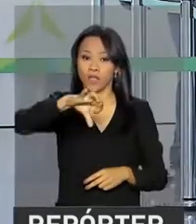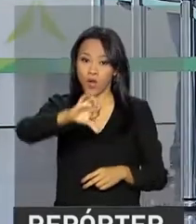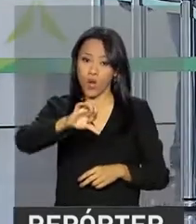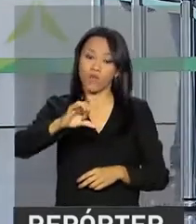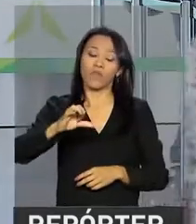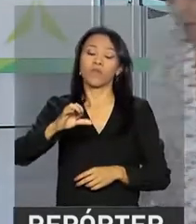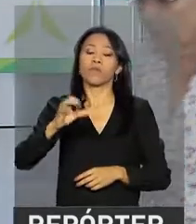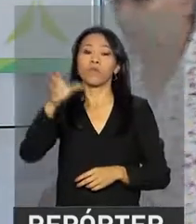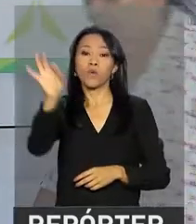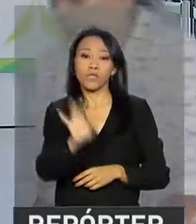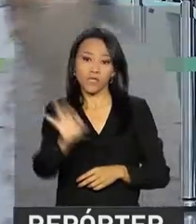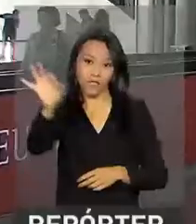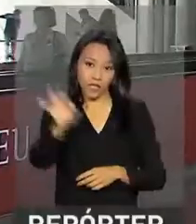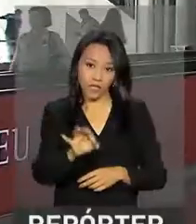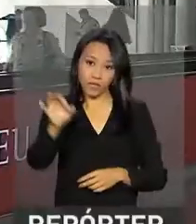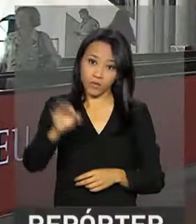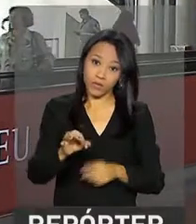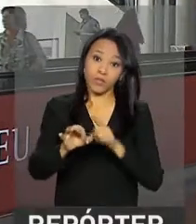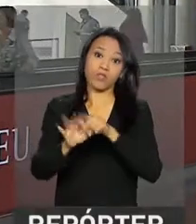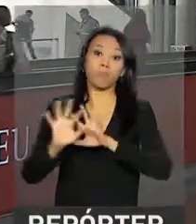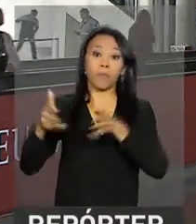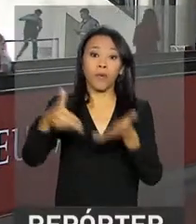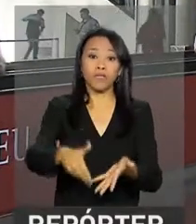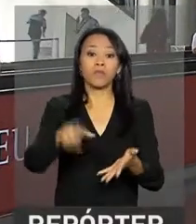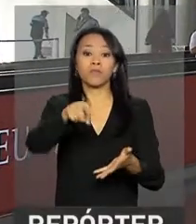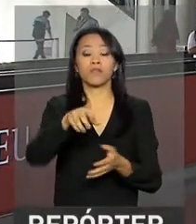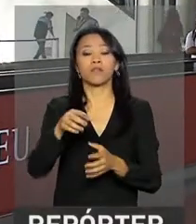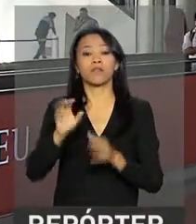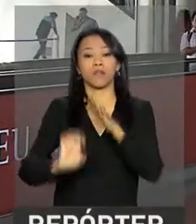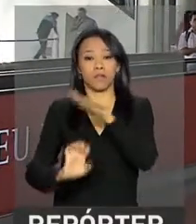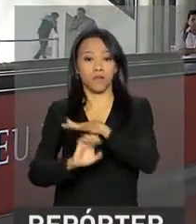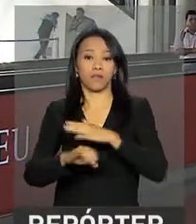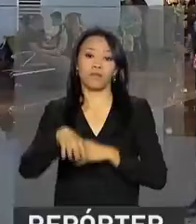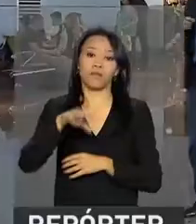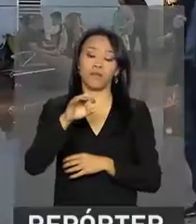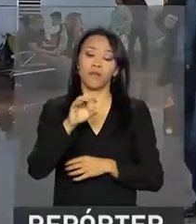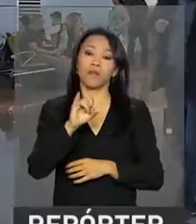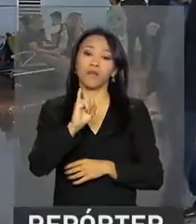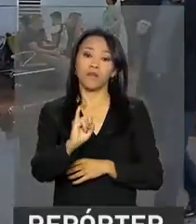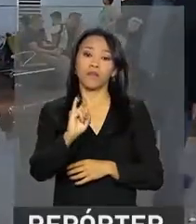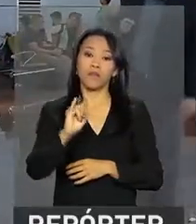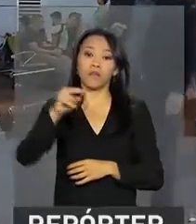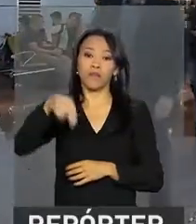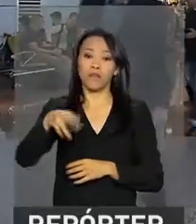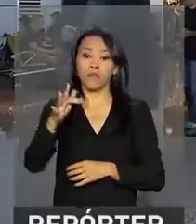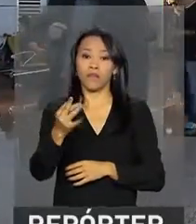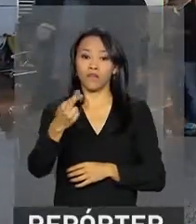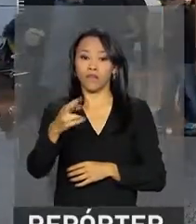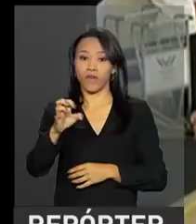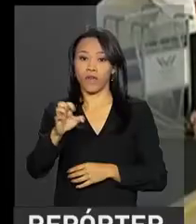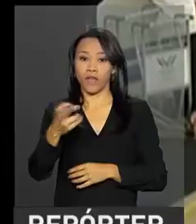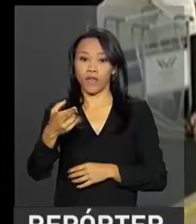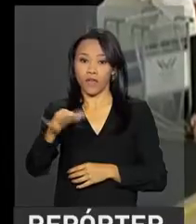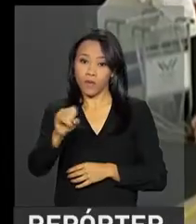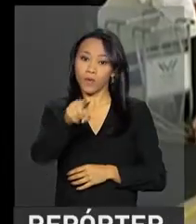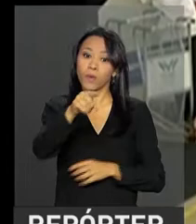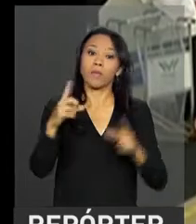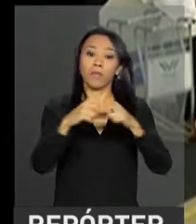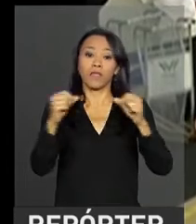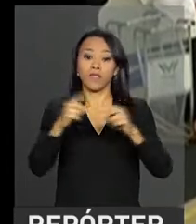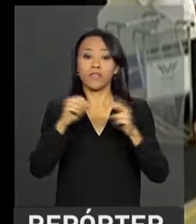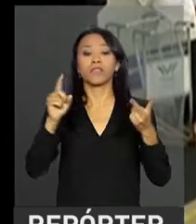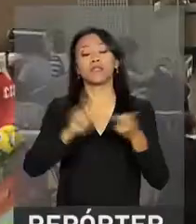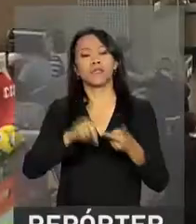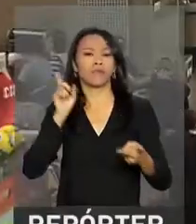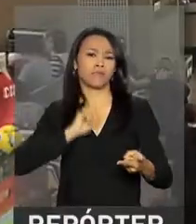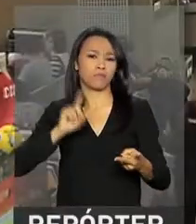que a infraero tem em quatro aeroportos já concedidos o de brasília na capital do país confins em minas